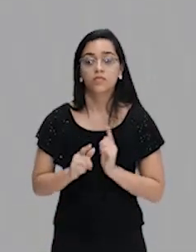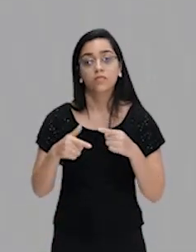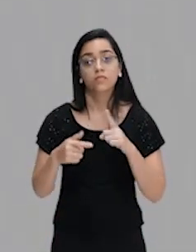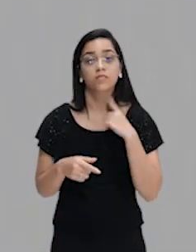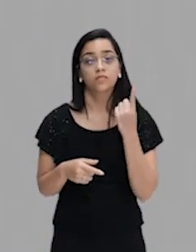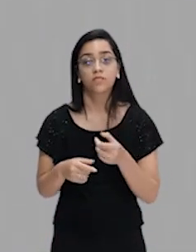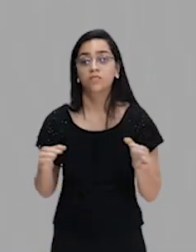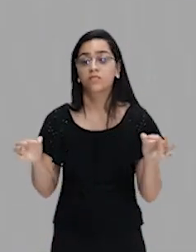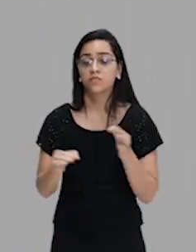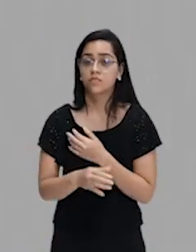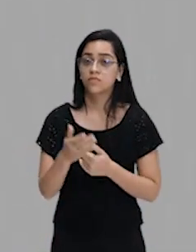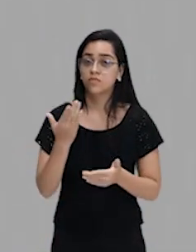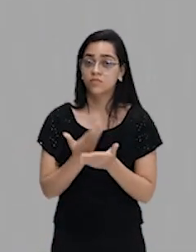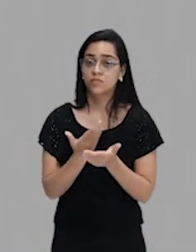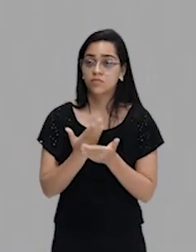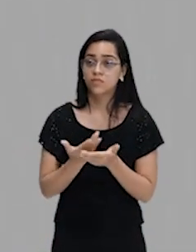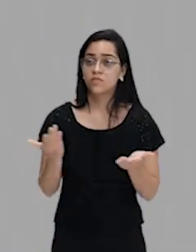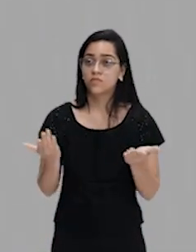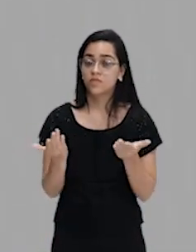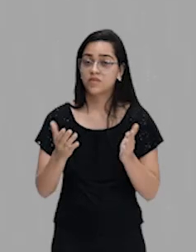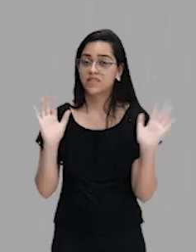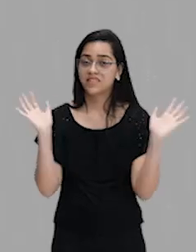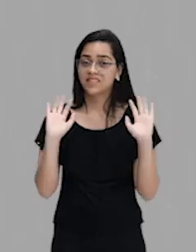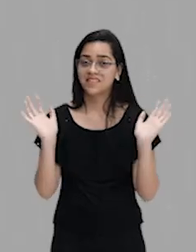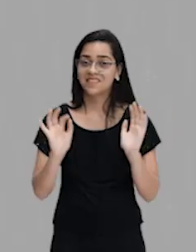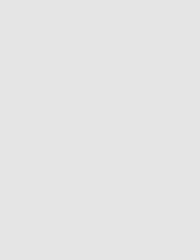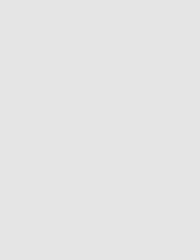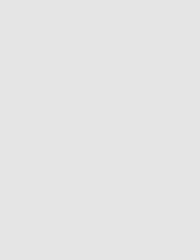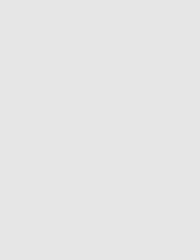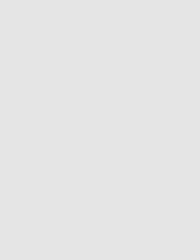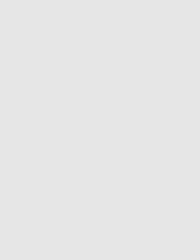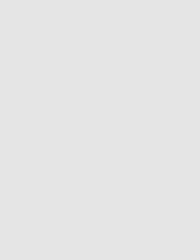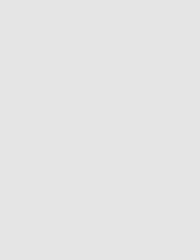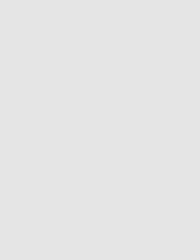Então, com isso, nós finalizamos a nossa aula de hoje e até a próxima.